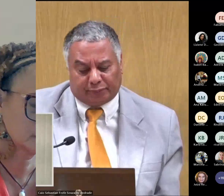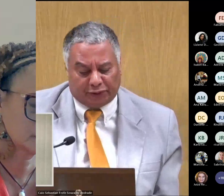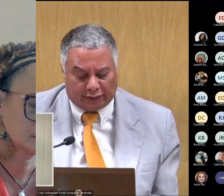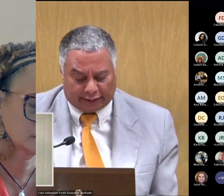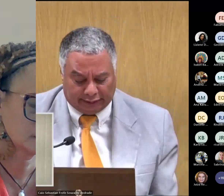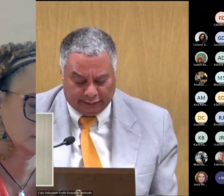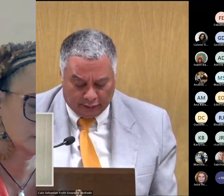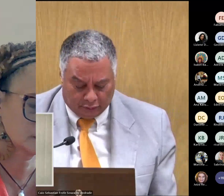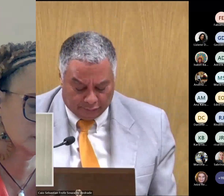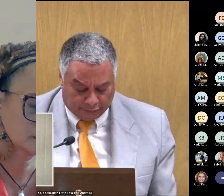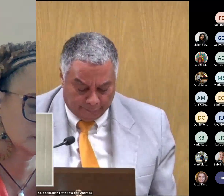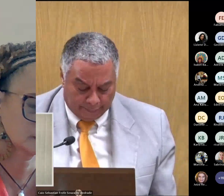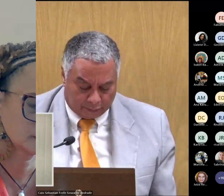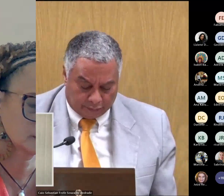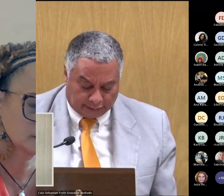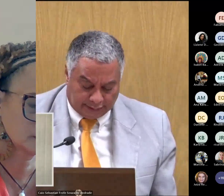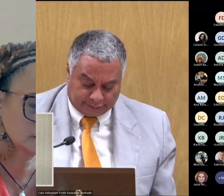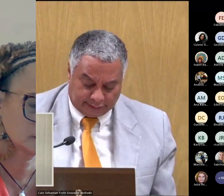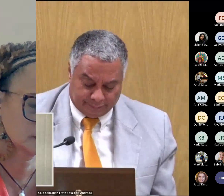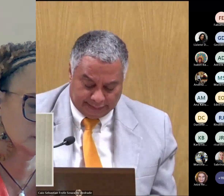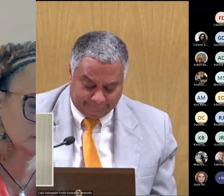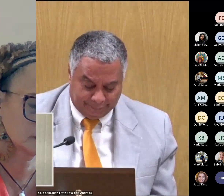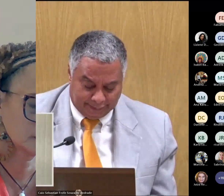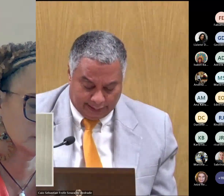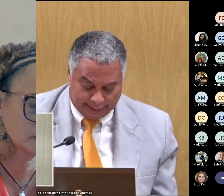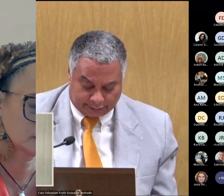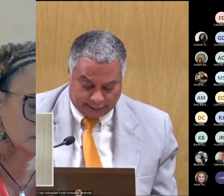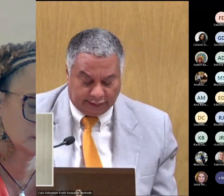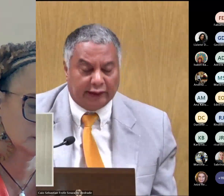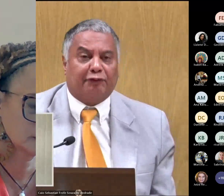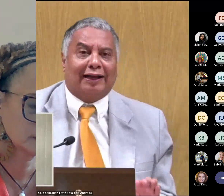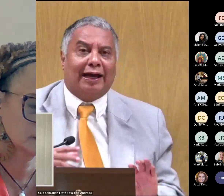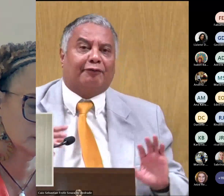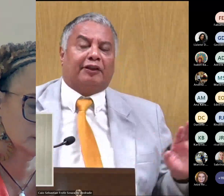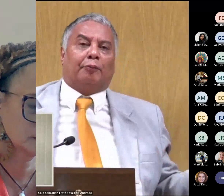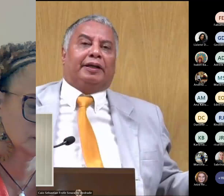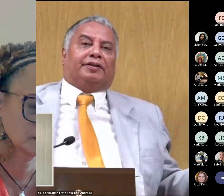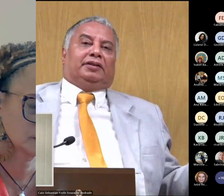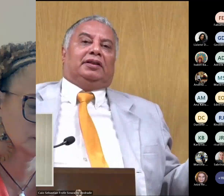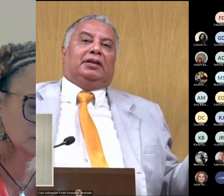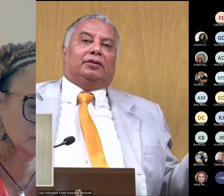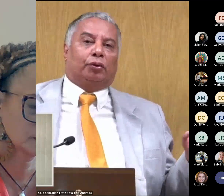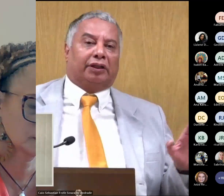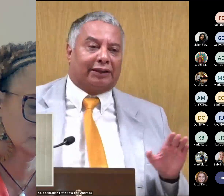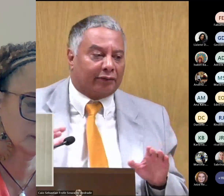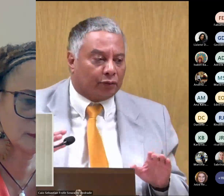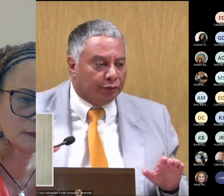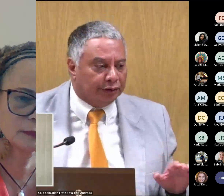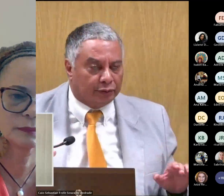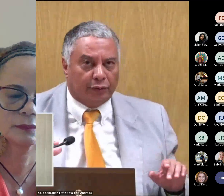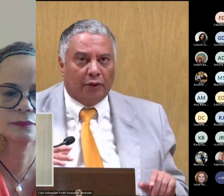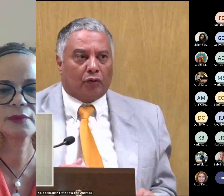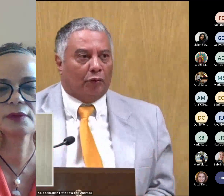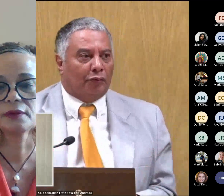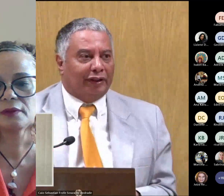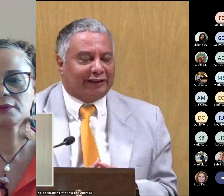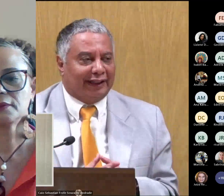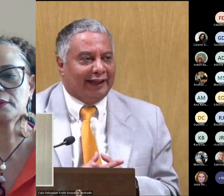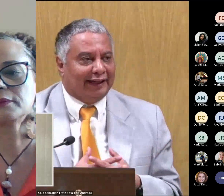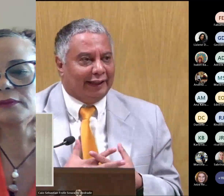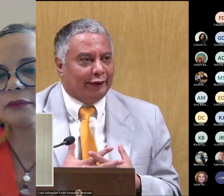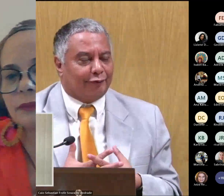leis por isso estão aqui o meu conclamo também a isso aqui e falar finalmente do que tá surgindo com